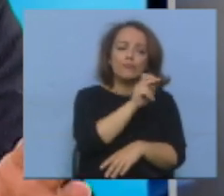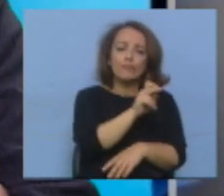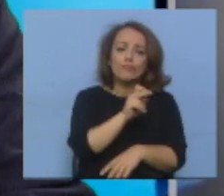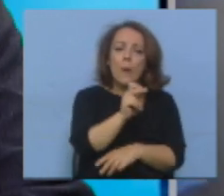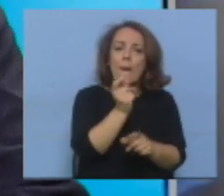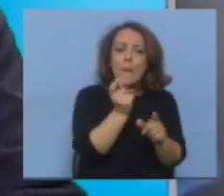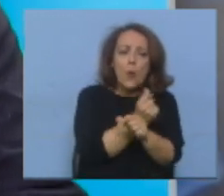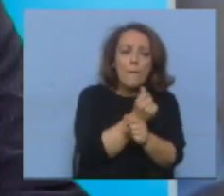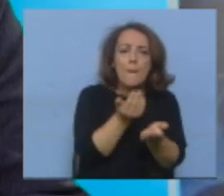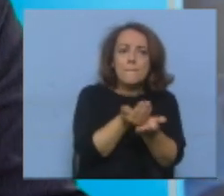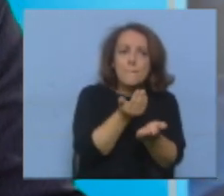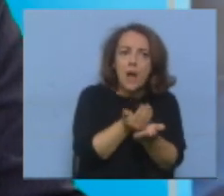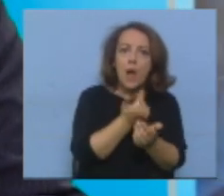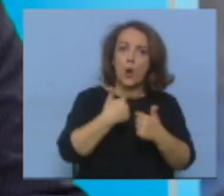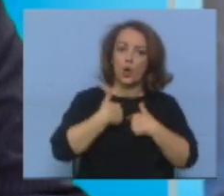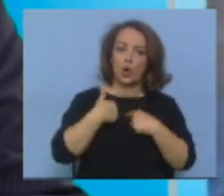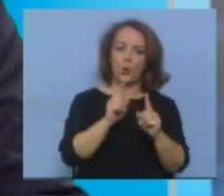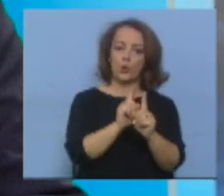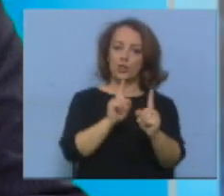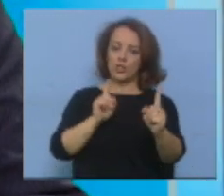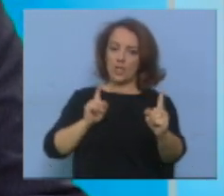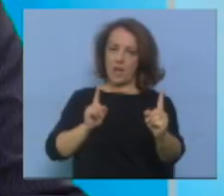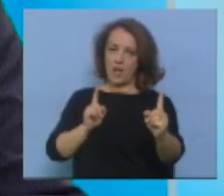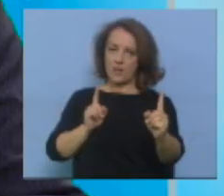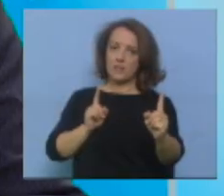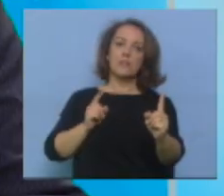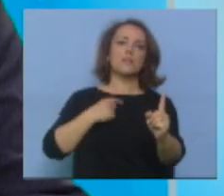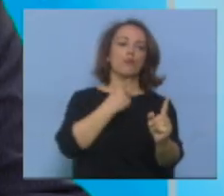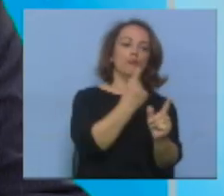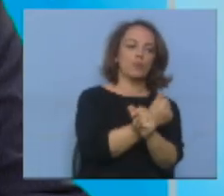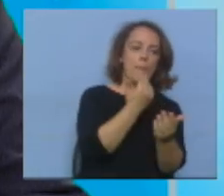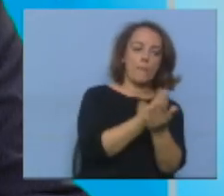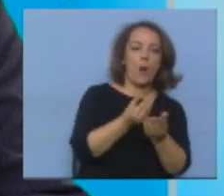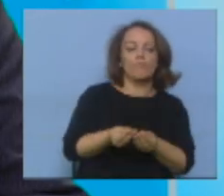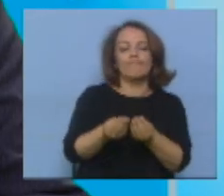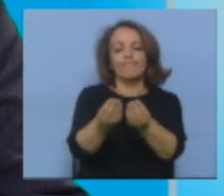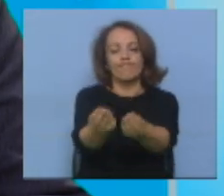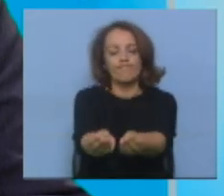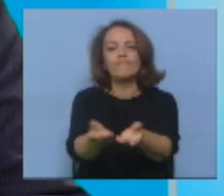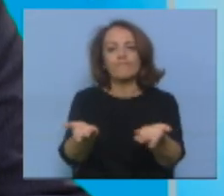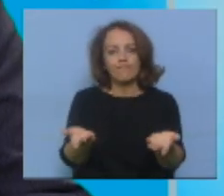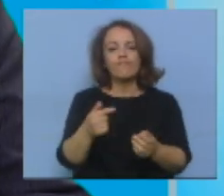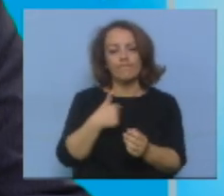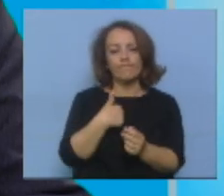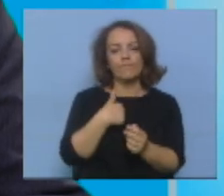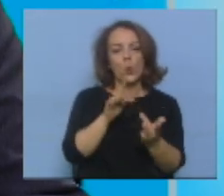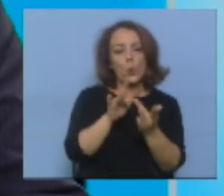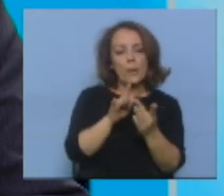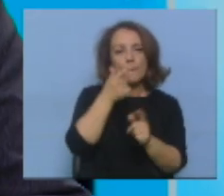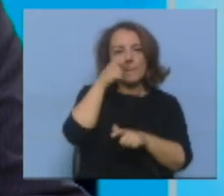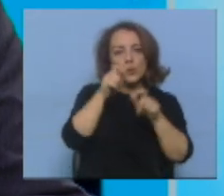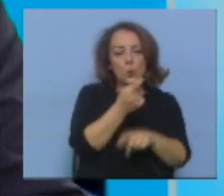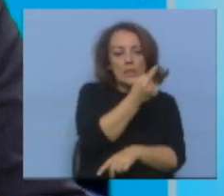as garantias de que eu fico à distância, recebem pão fresco, não é? E este contato pessoa a pessoa